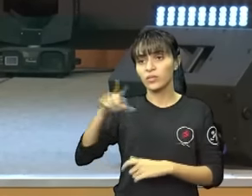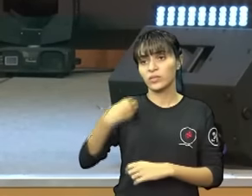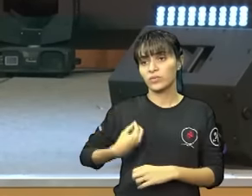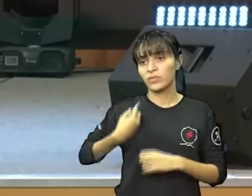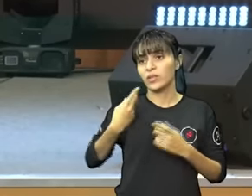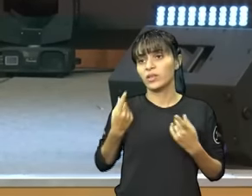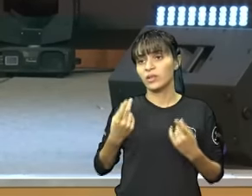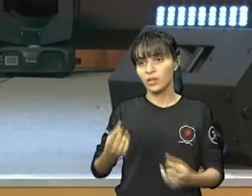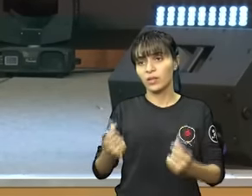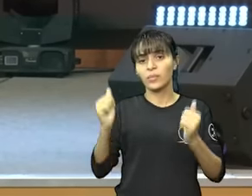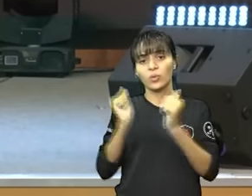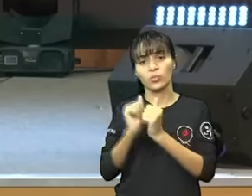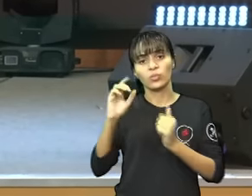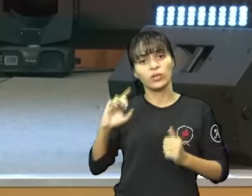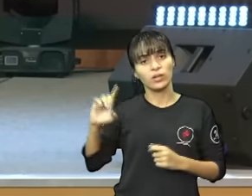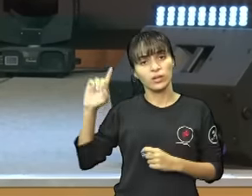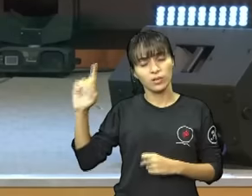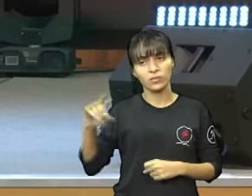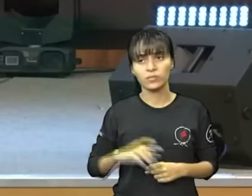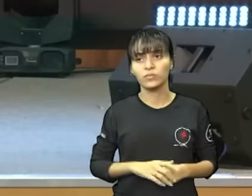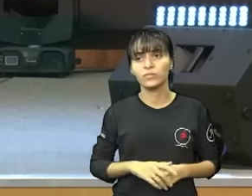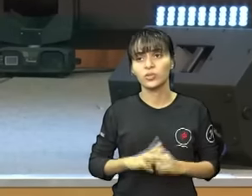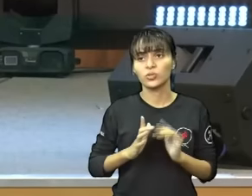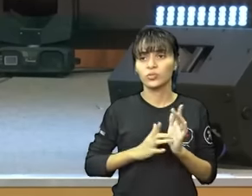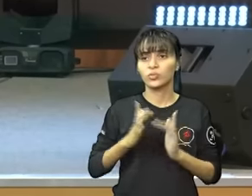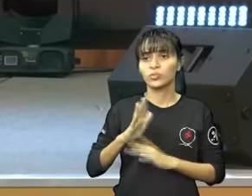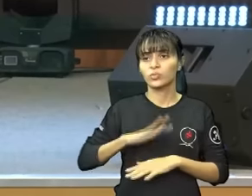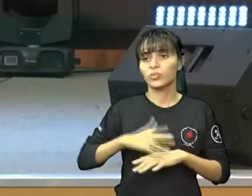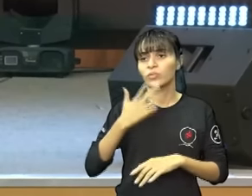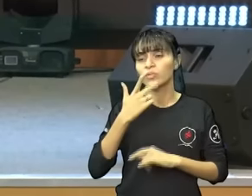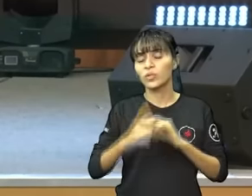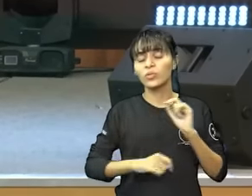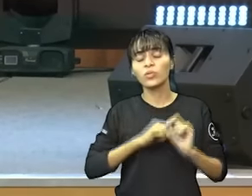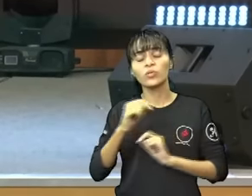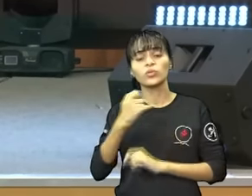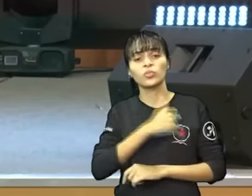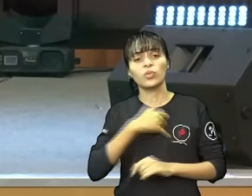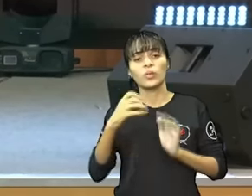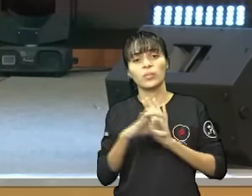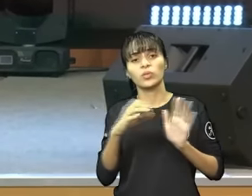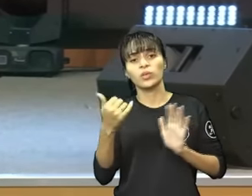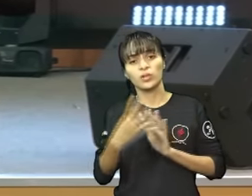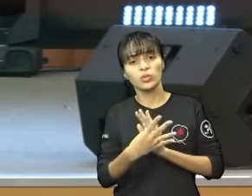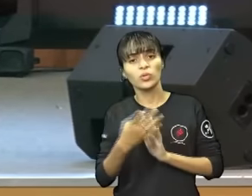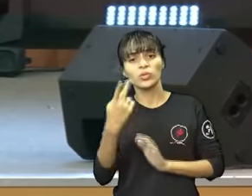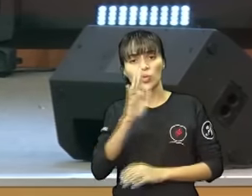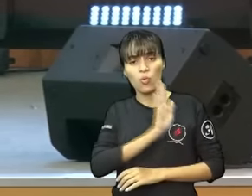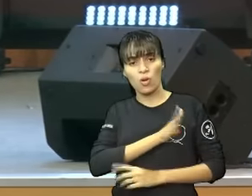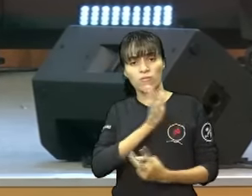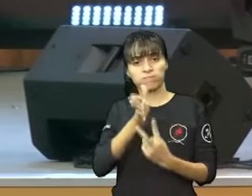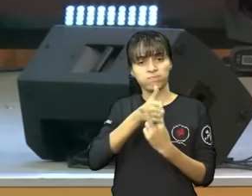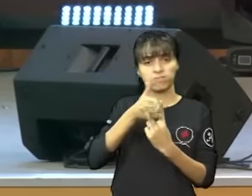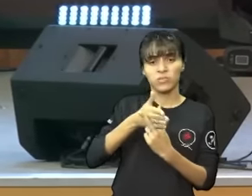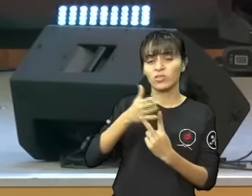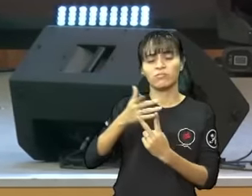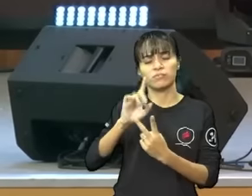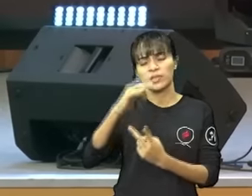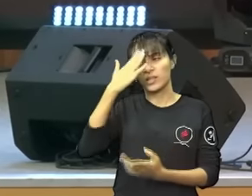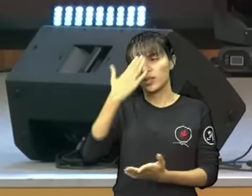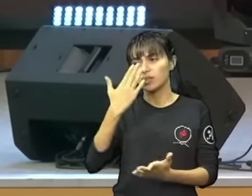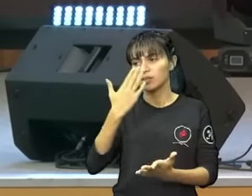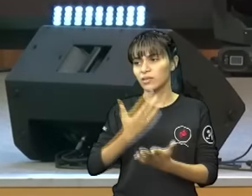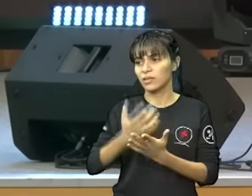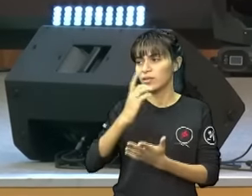viver eternamente com Deus foi Jesus que falou em João 14 não se turbe o vosso coração credes em Deus